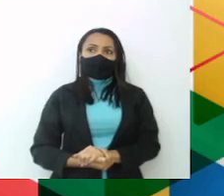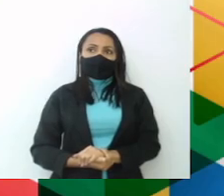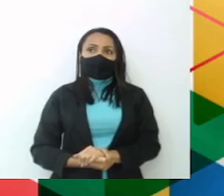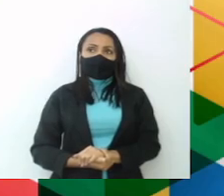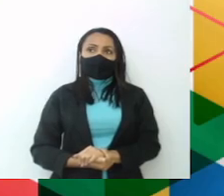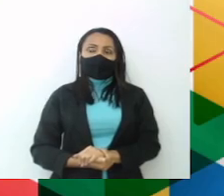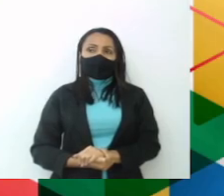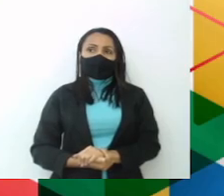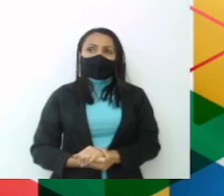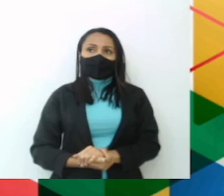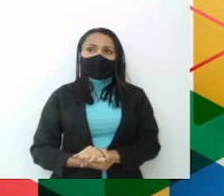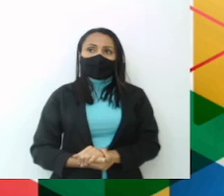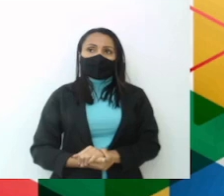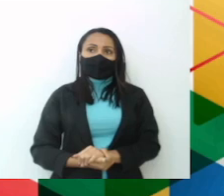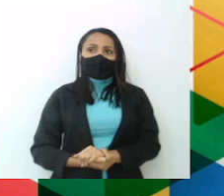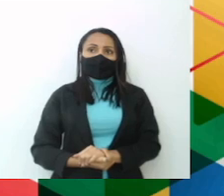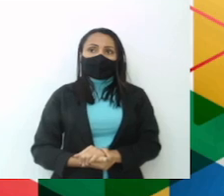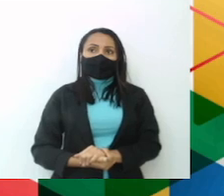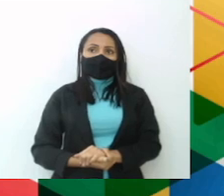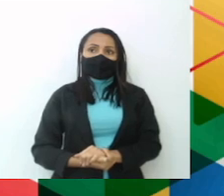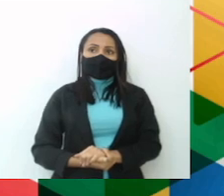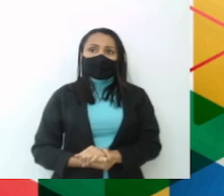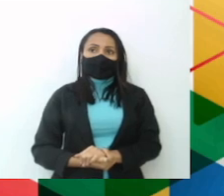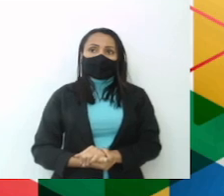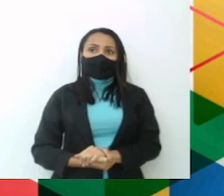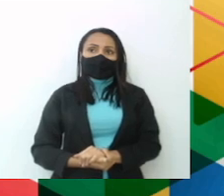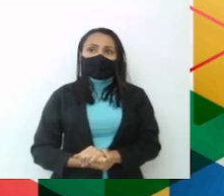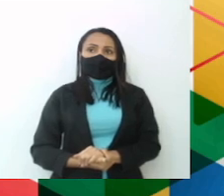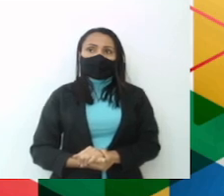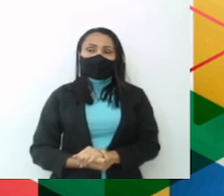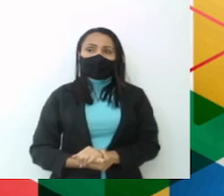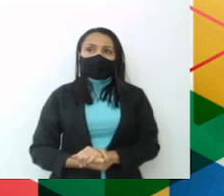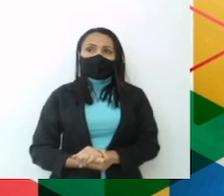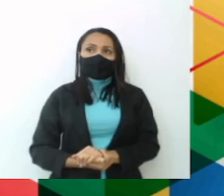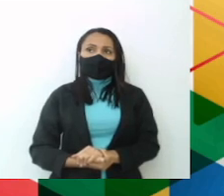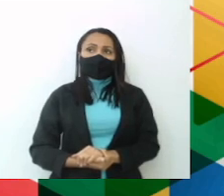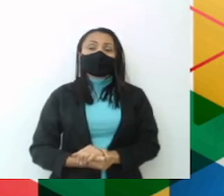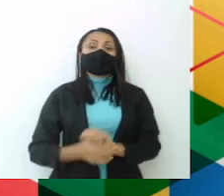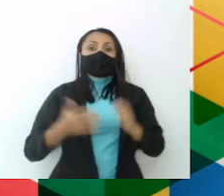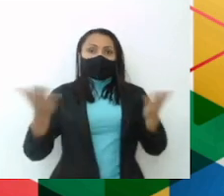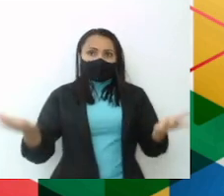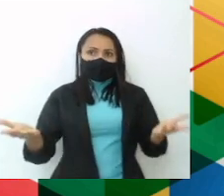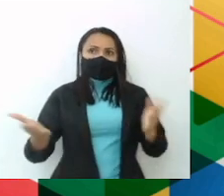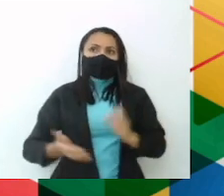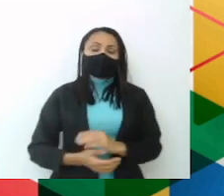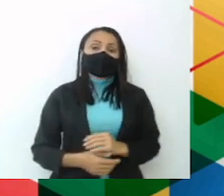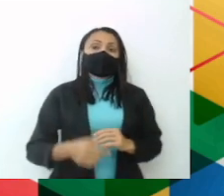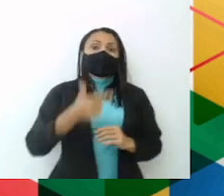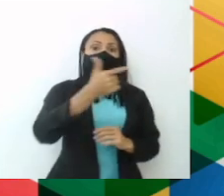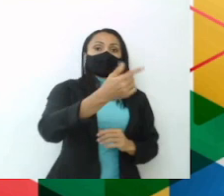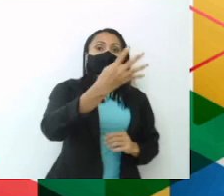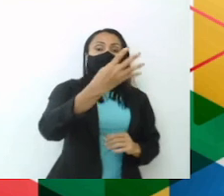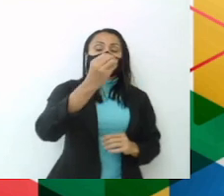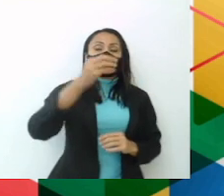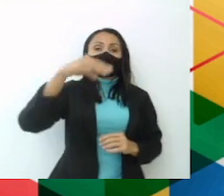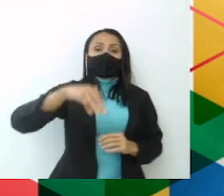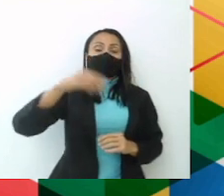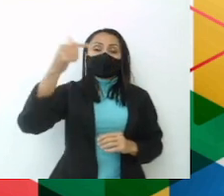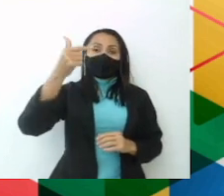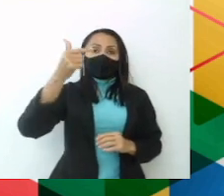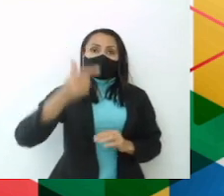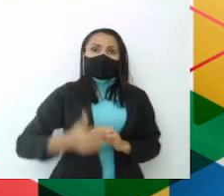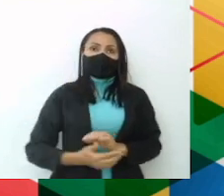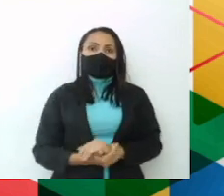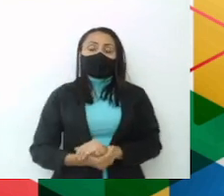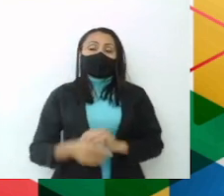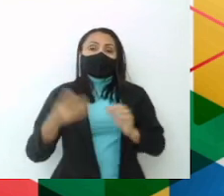Cadê aqui? A caneta cor azul. Ó, 240 metros quadrados